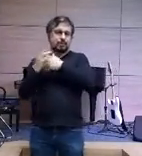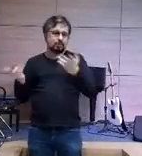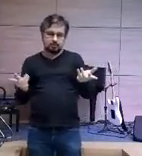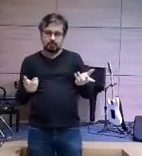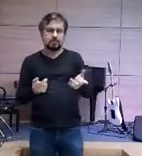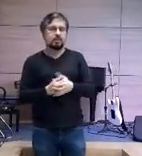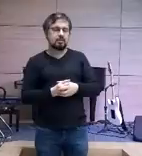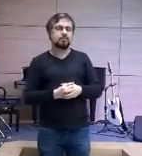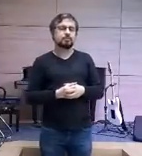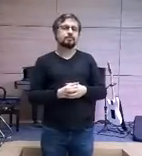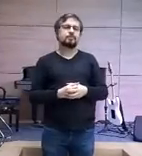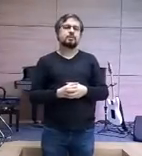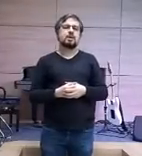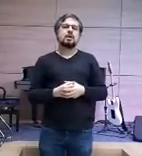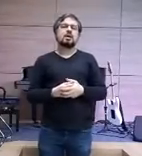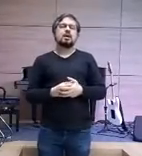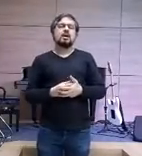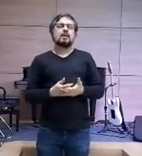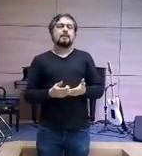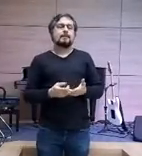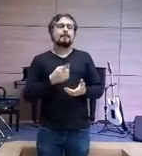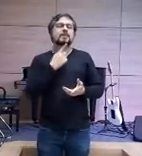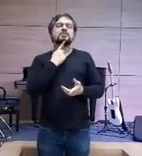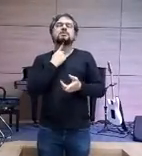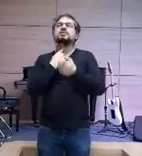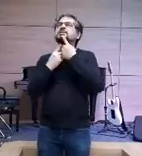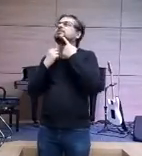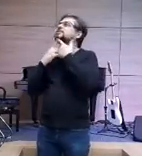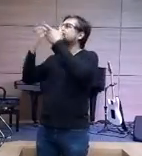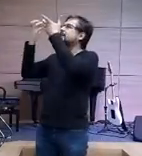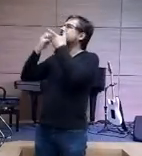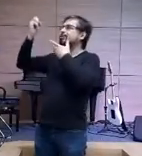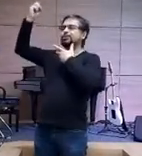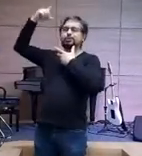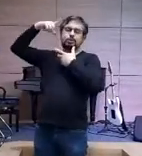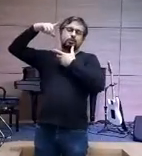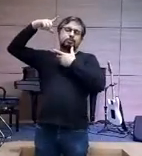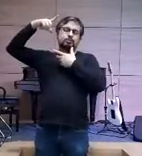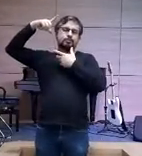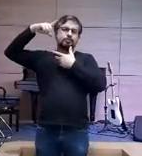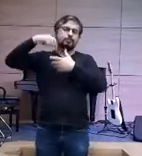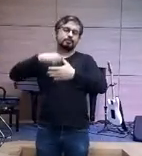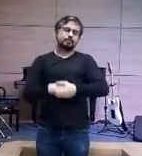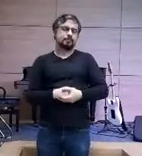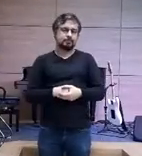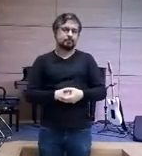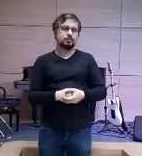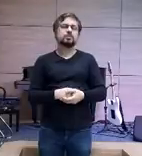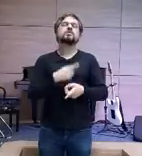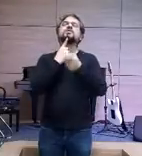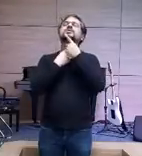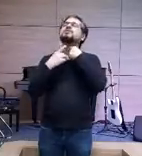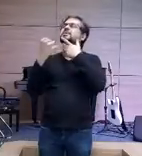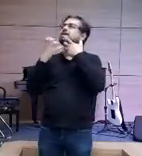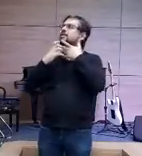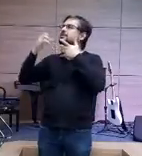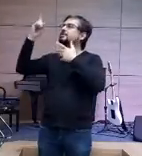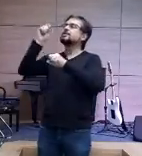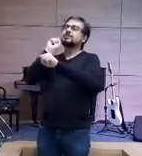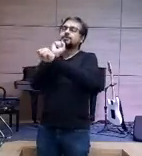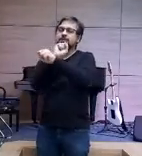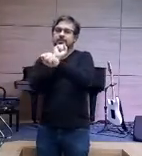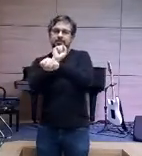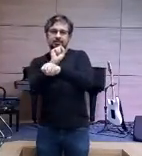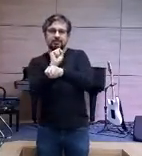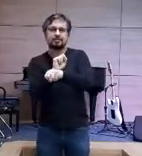esconder do Sol e o desejo de ter a presença do Senhor o desejo de que a